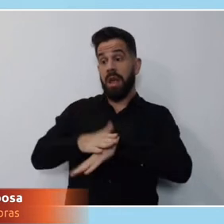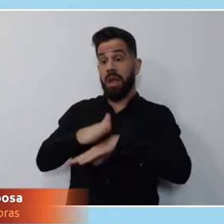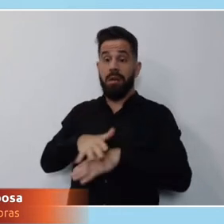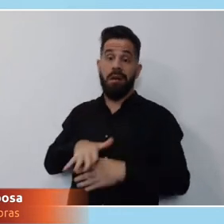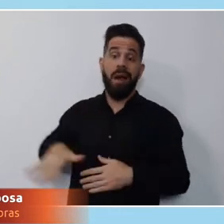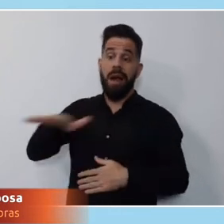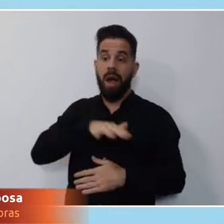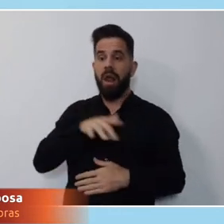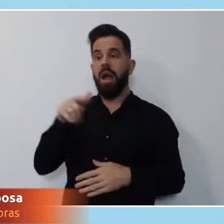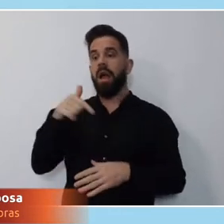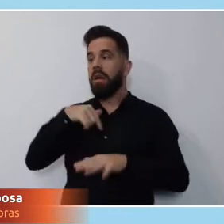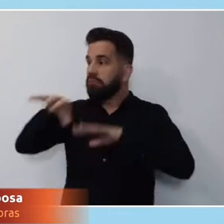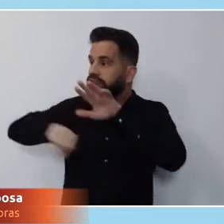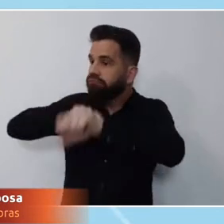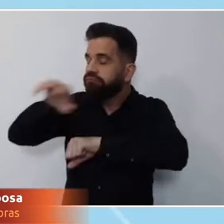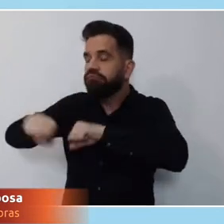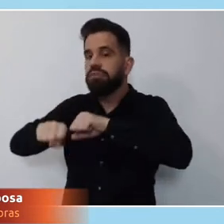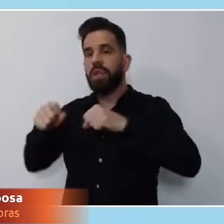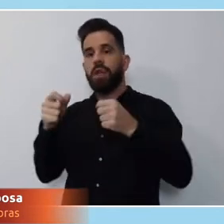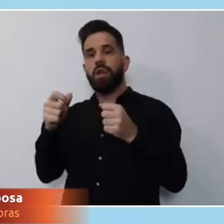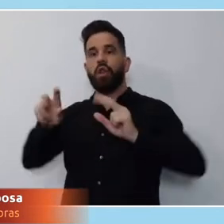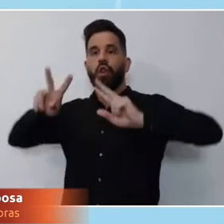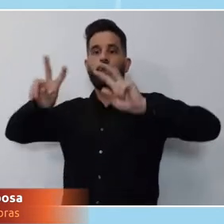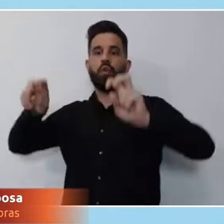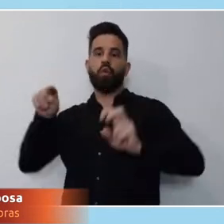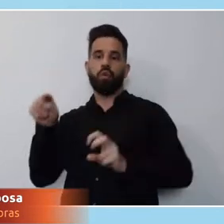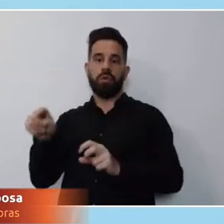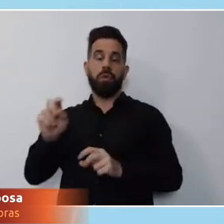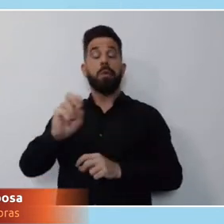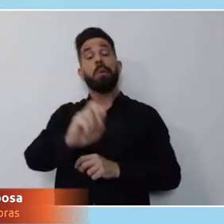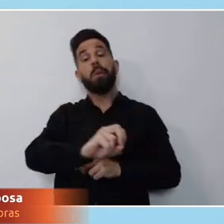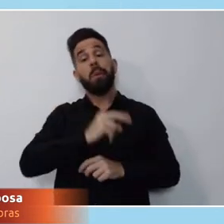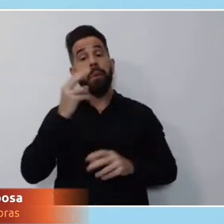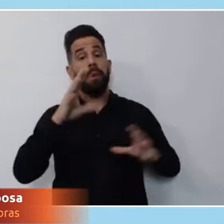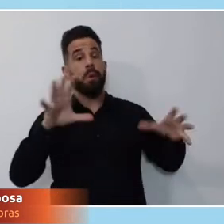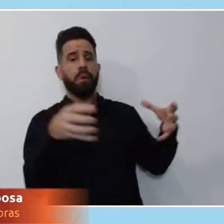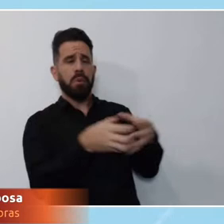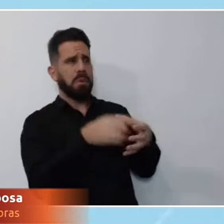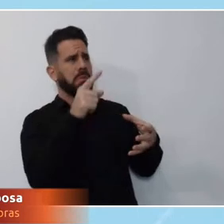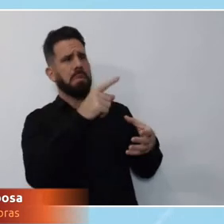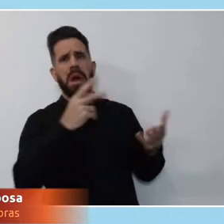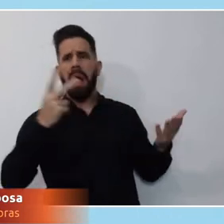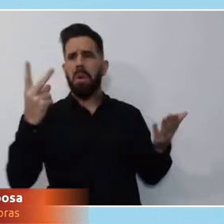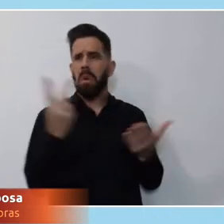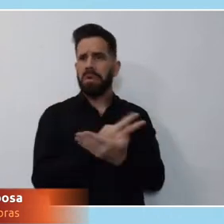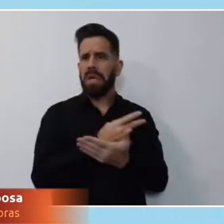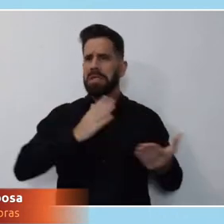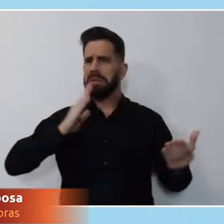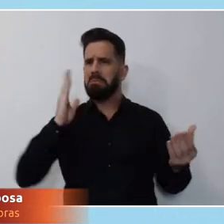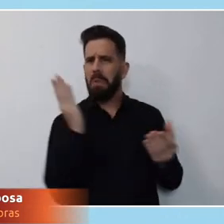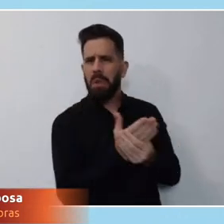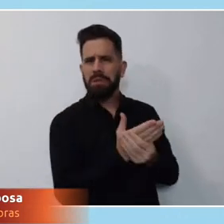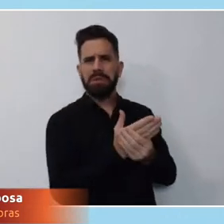como acontece quando você mencionou no começo, quando um grupo é penalizado, né, e tem que pagar alguma multa